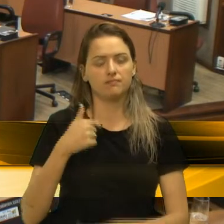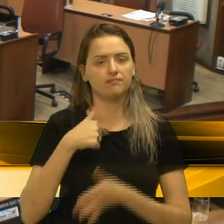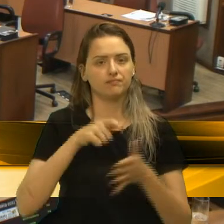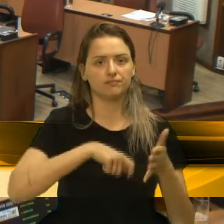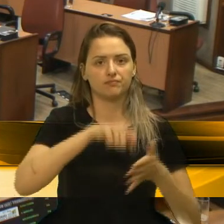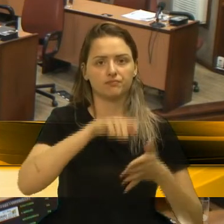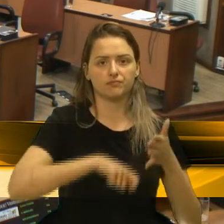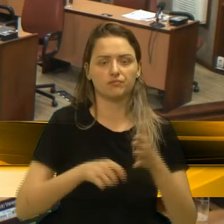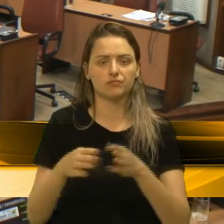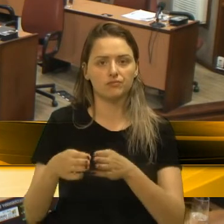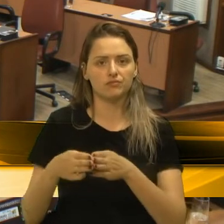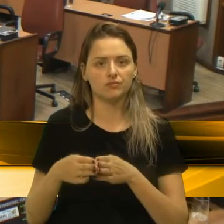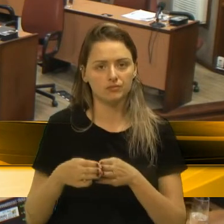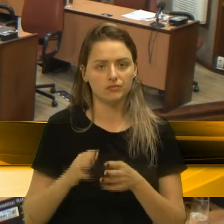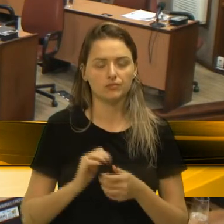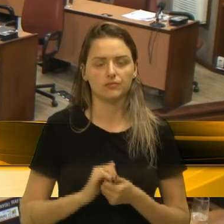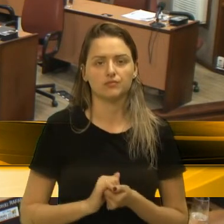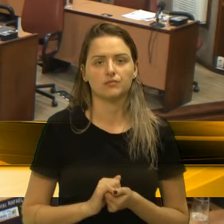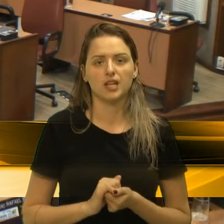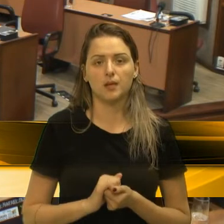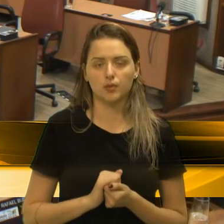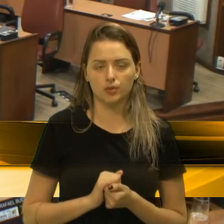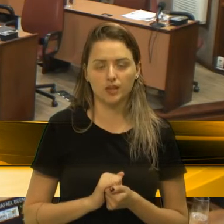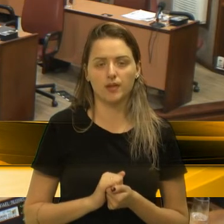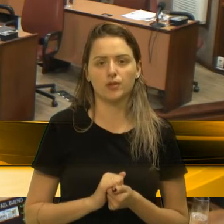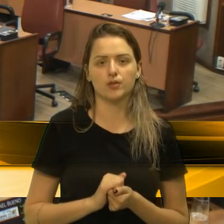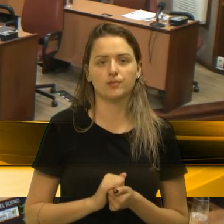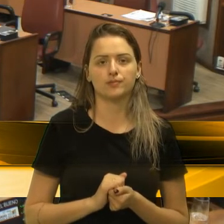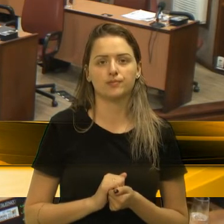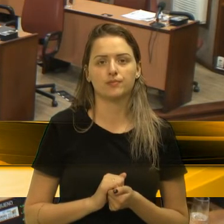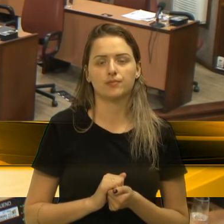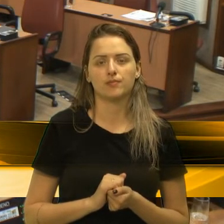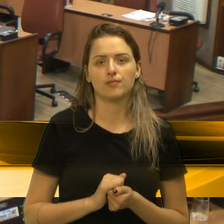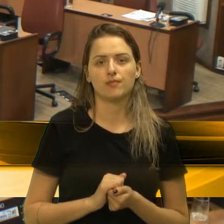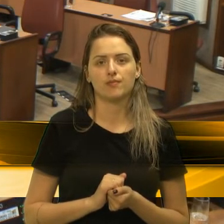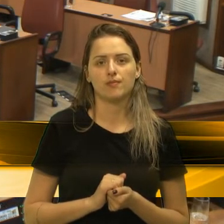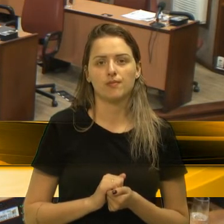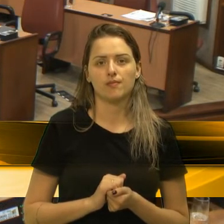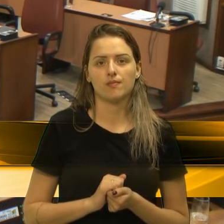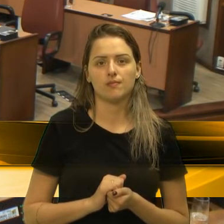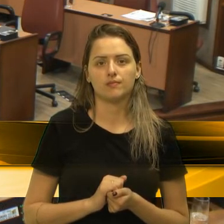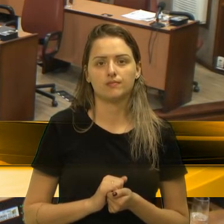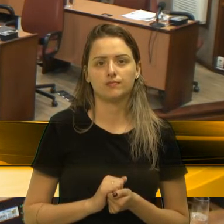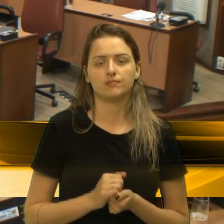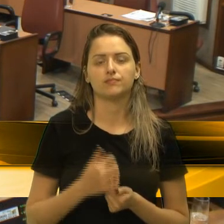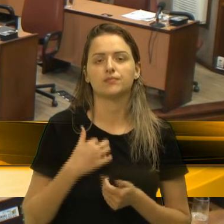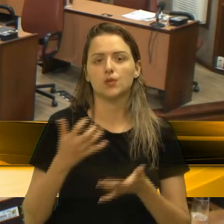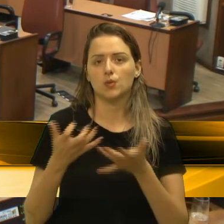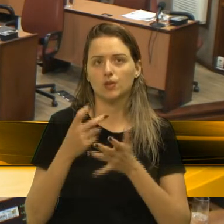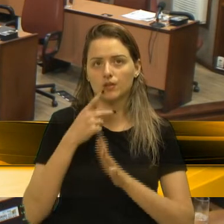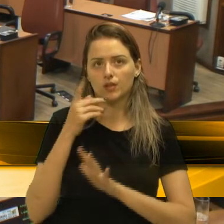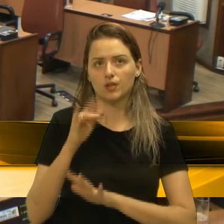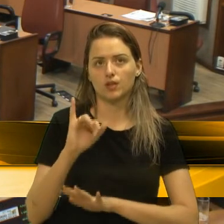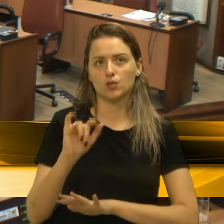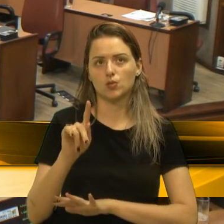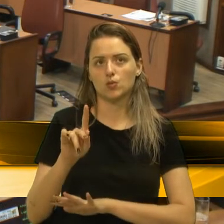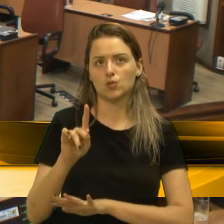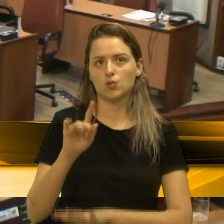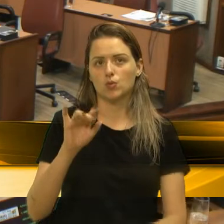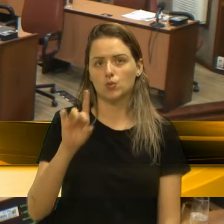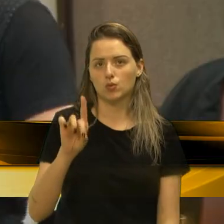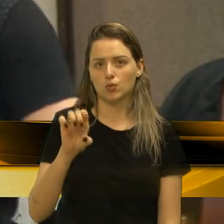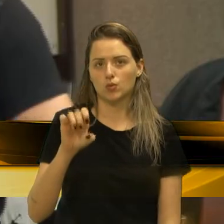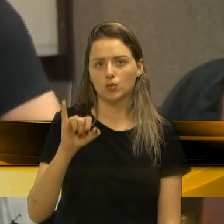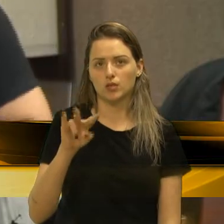moção. Quero, em nome do IP, David, professor